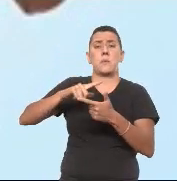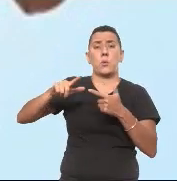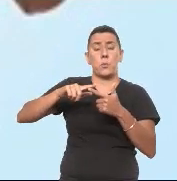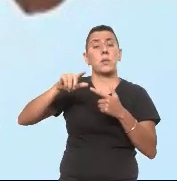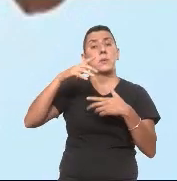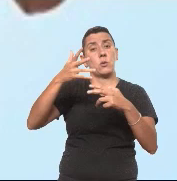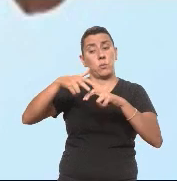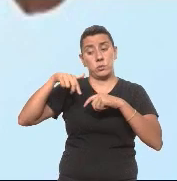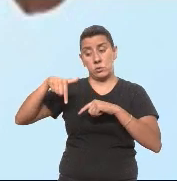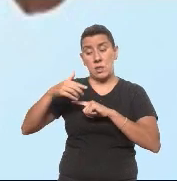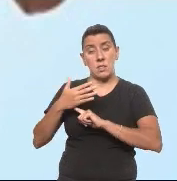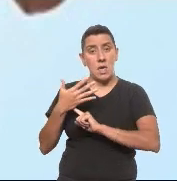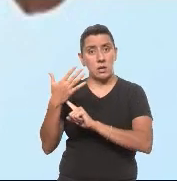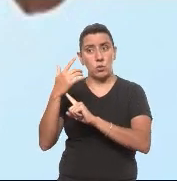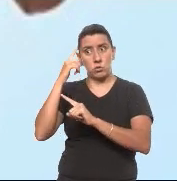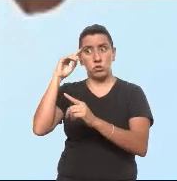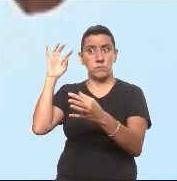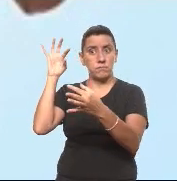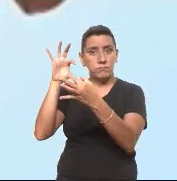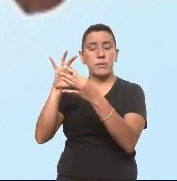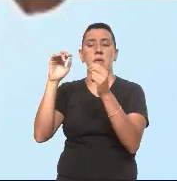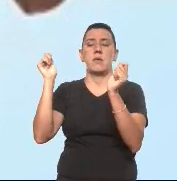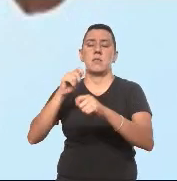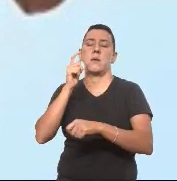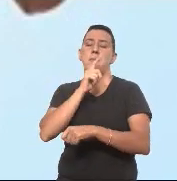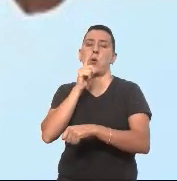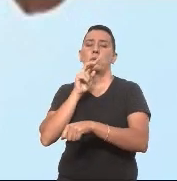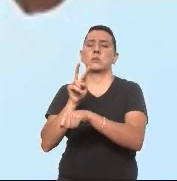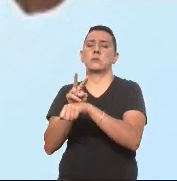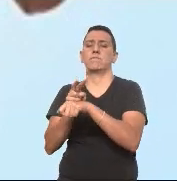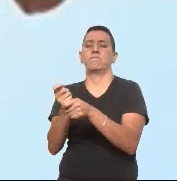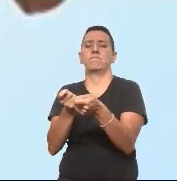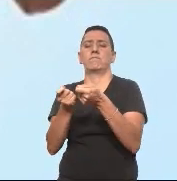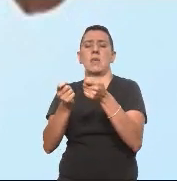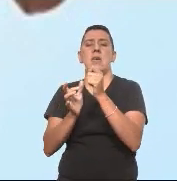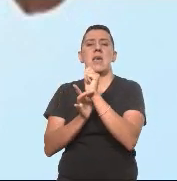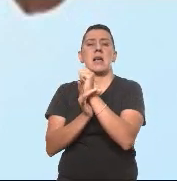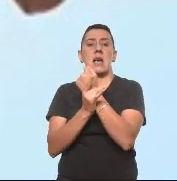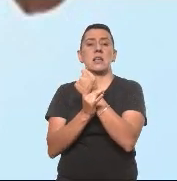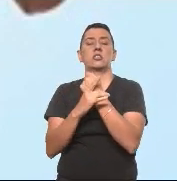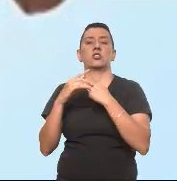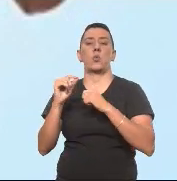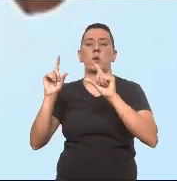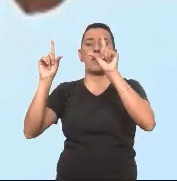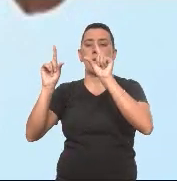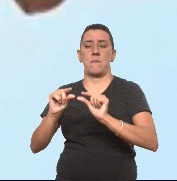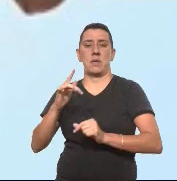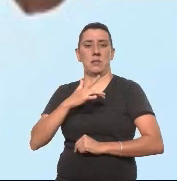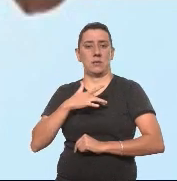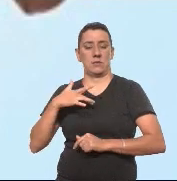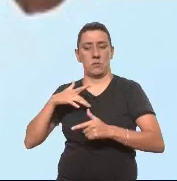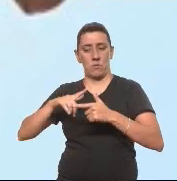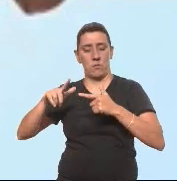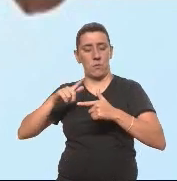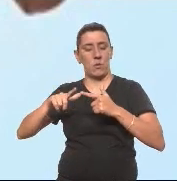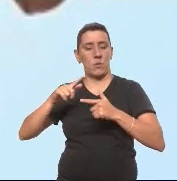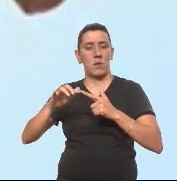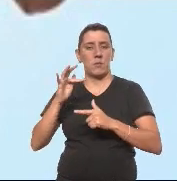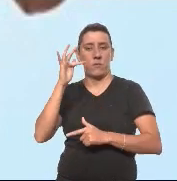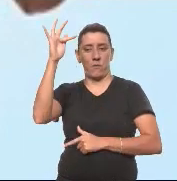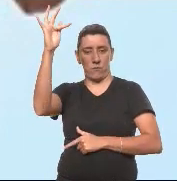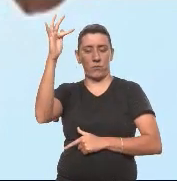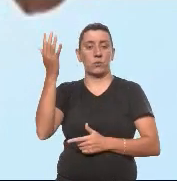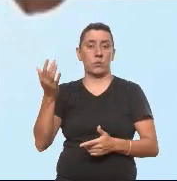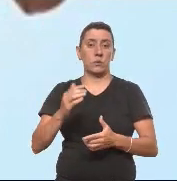mais tecnologia eu tiver mais garantia de ter cidades focada cidades inteligentes e com o resultado